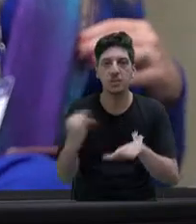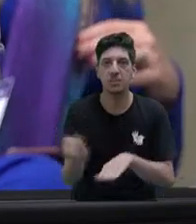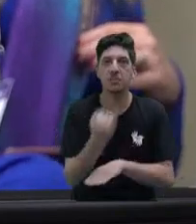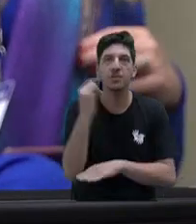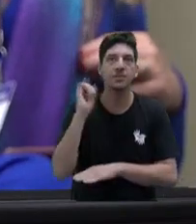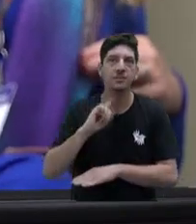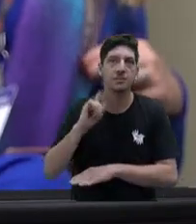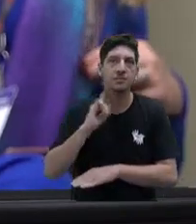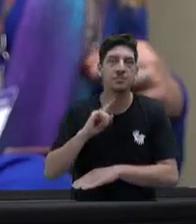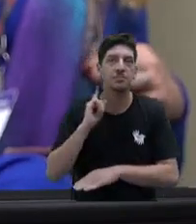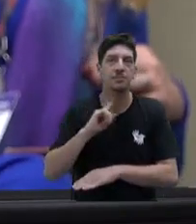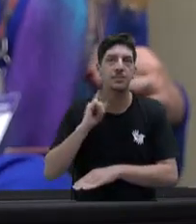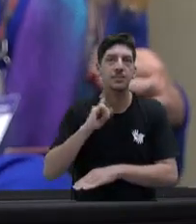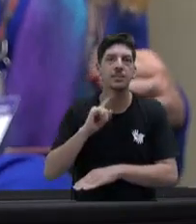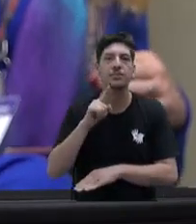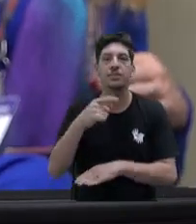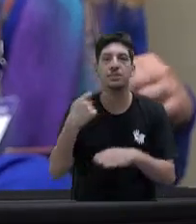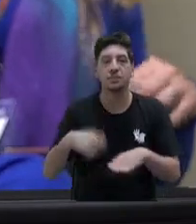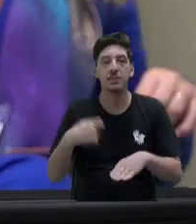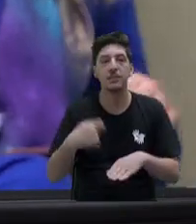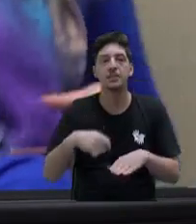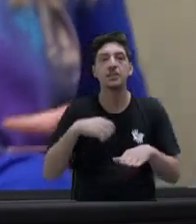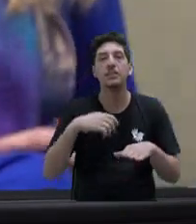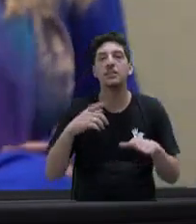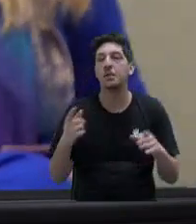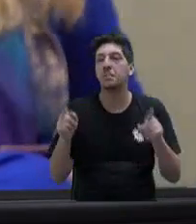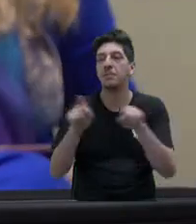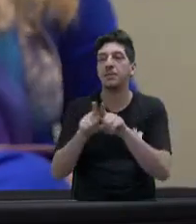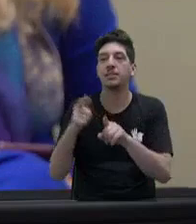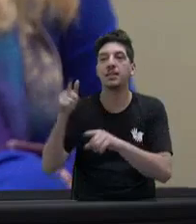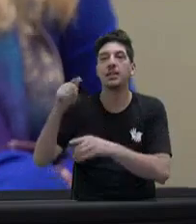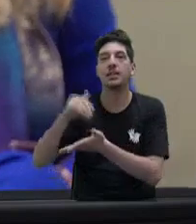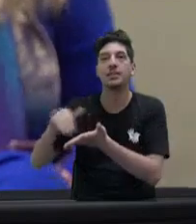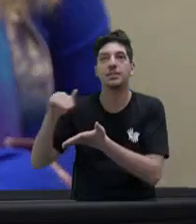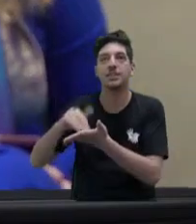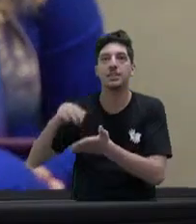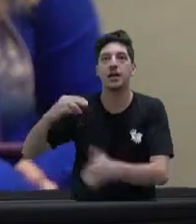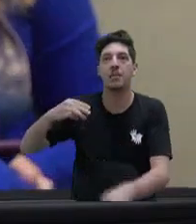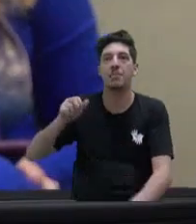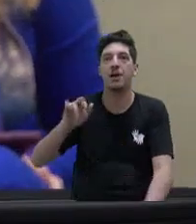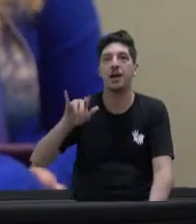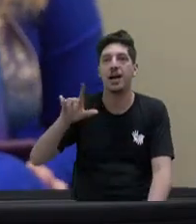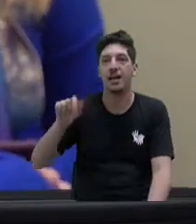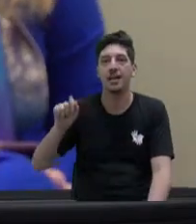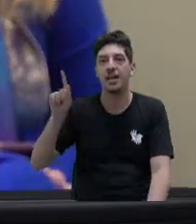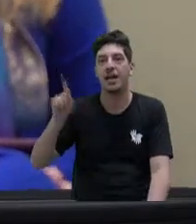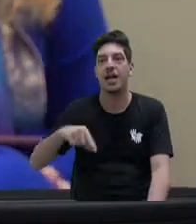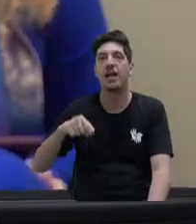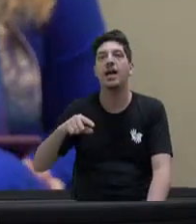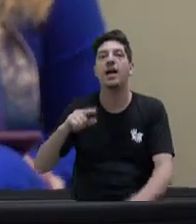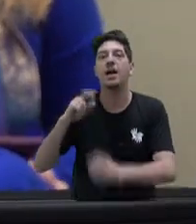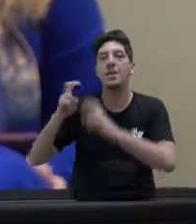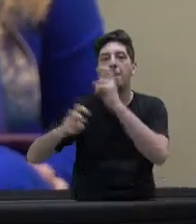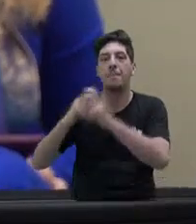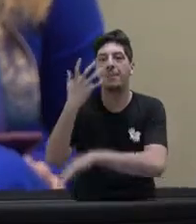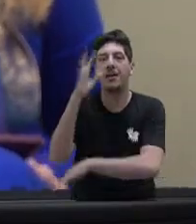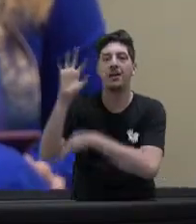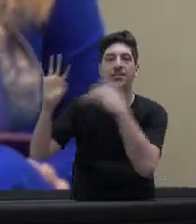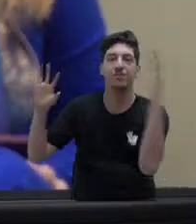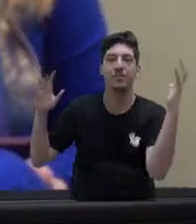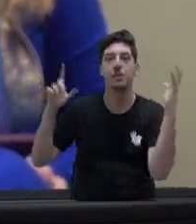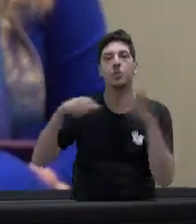Gerais, que você tem que conversar com mais uma secretária, que é a secretária Marília, que são os parques florestais também, que é um